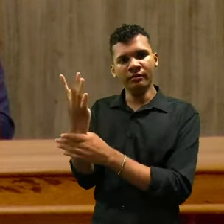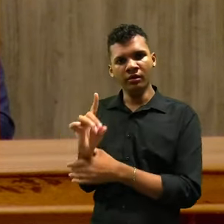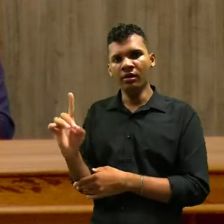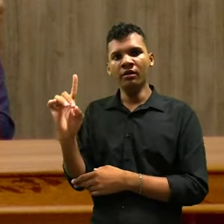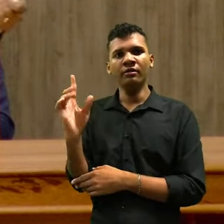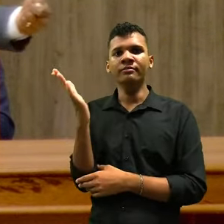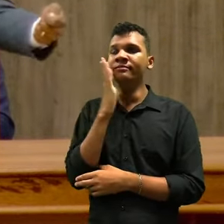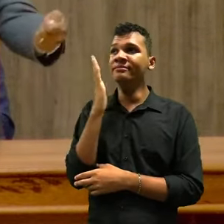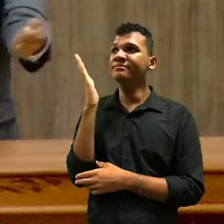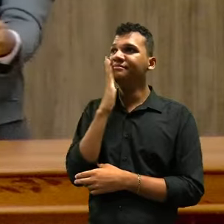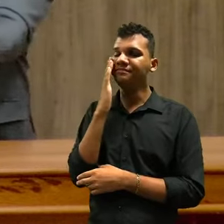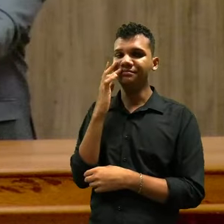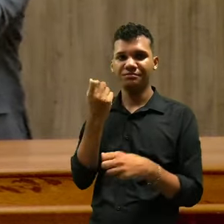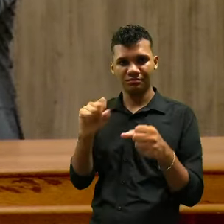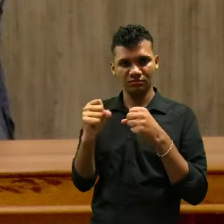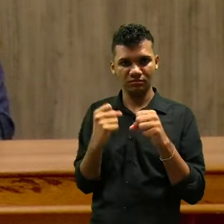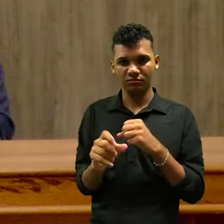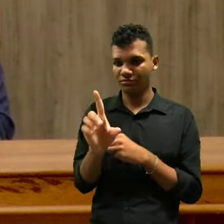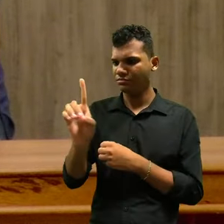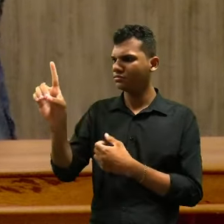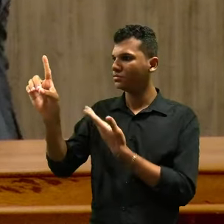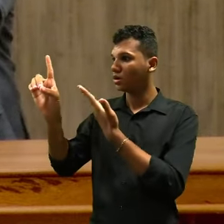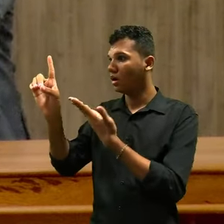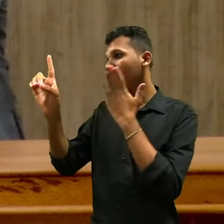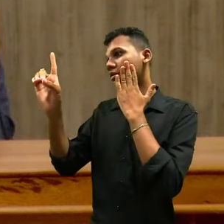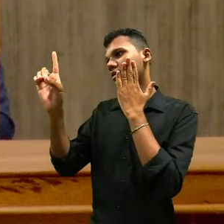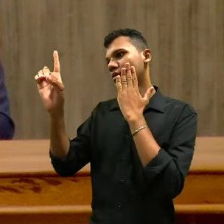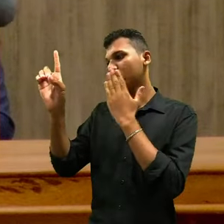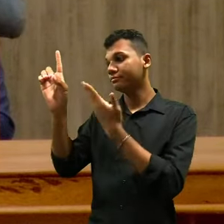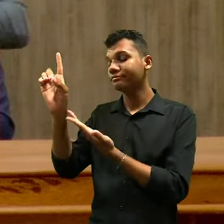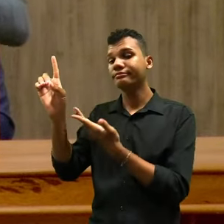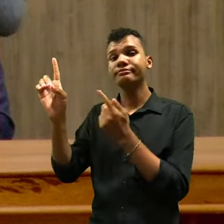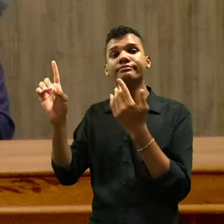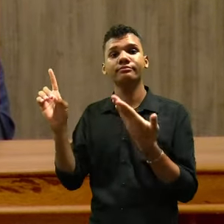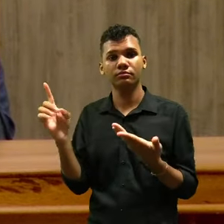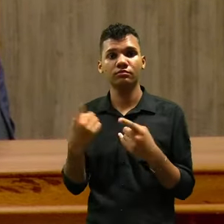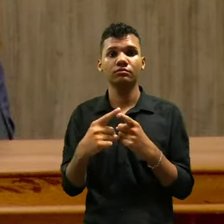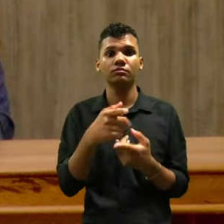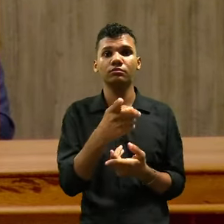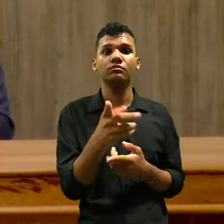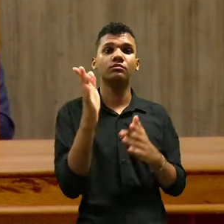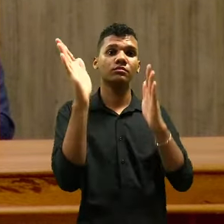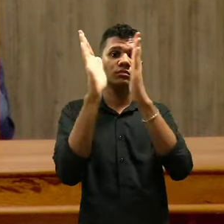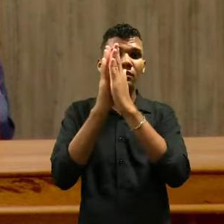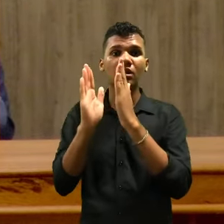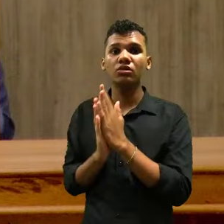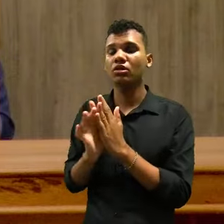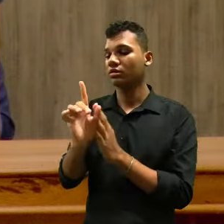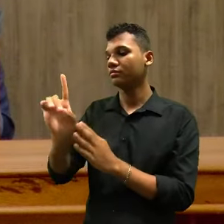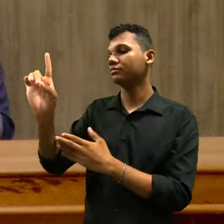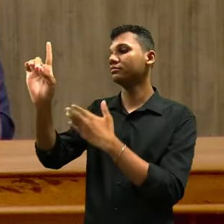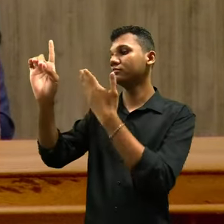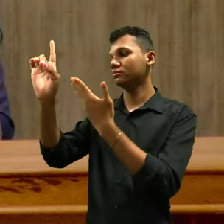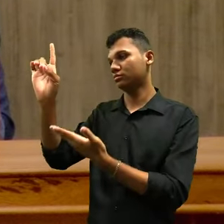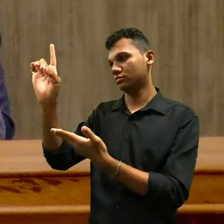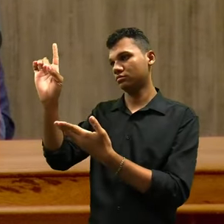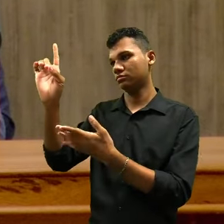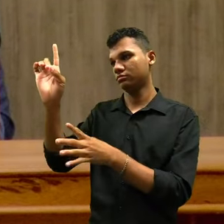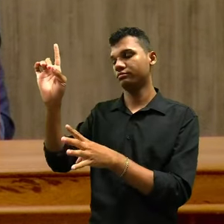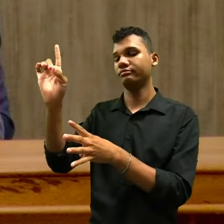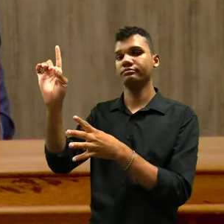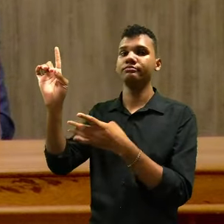o Senhor é Deus Ele disse a Mulher Samaritana vocês adoram que vocês não Não